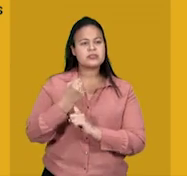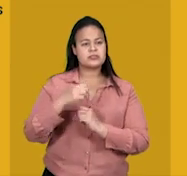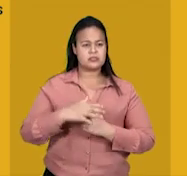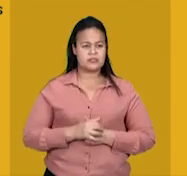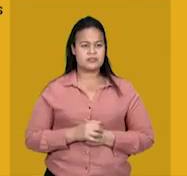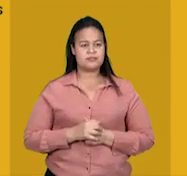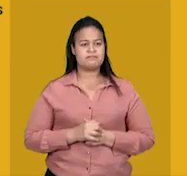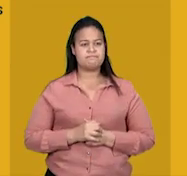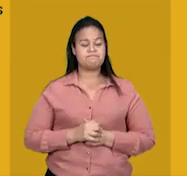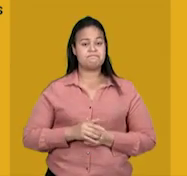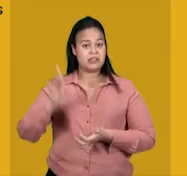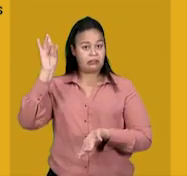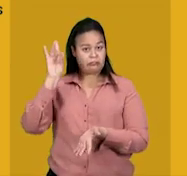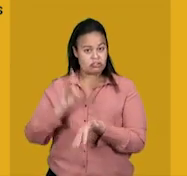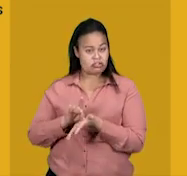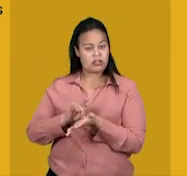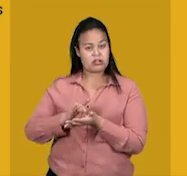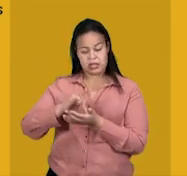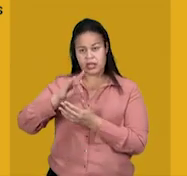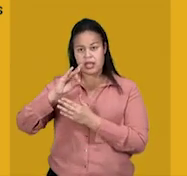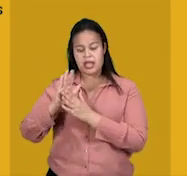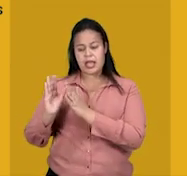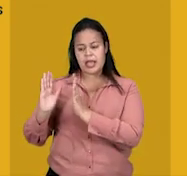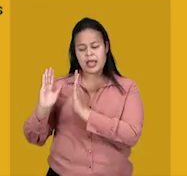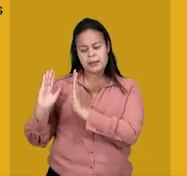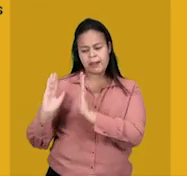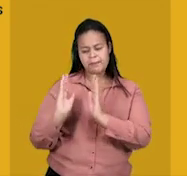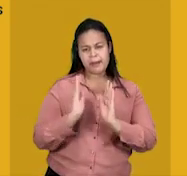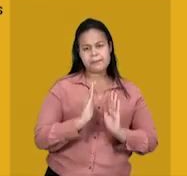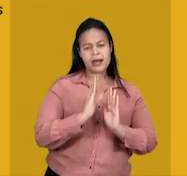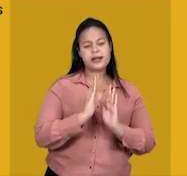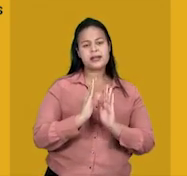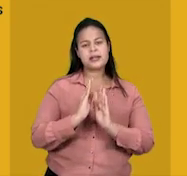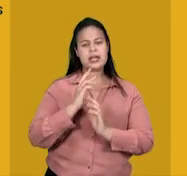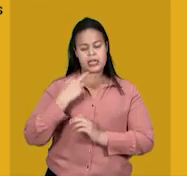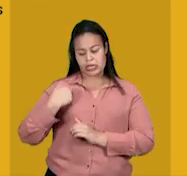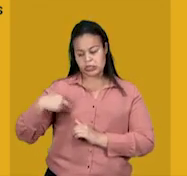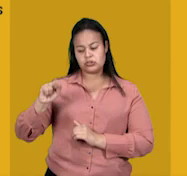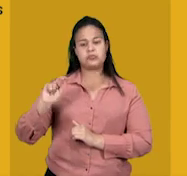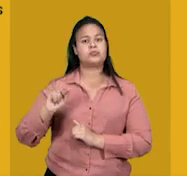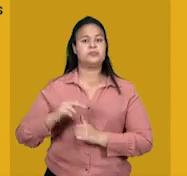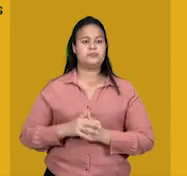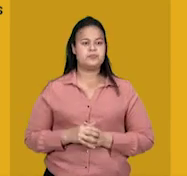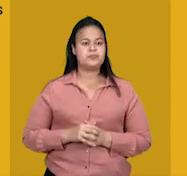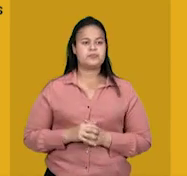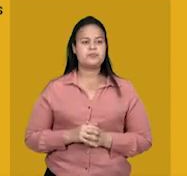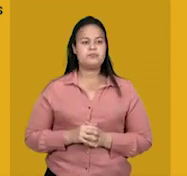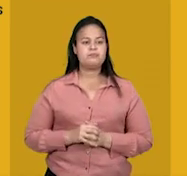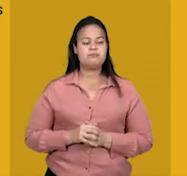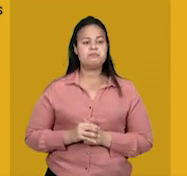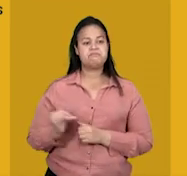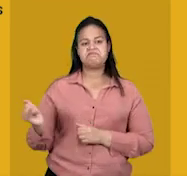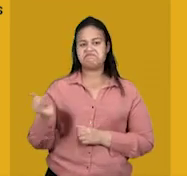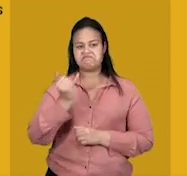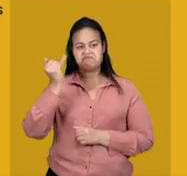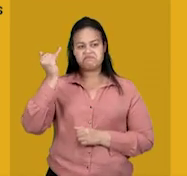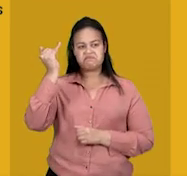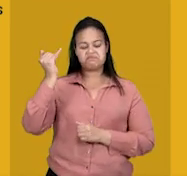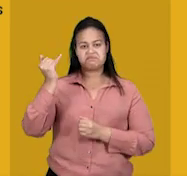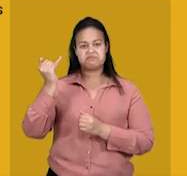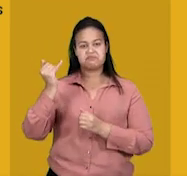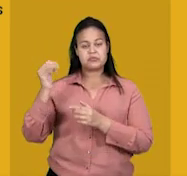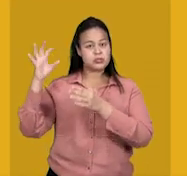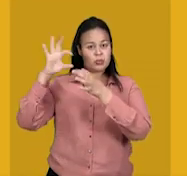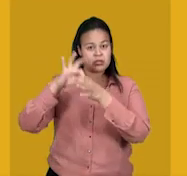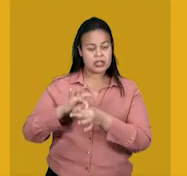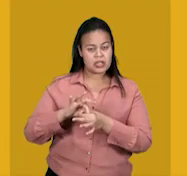transcendental efetivada em princípios religiosos, essencial fundamentada em parâmetros substancialistas.